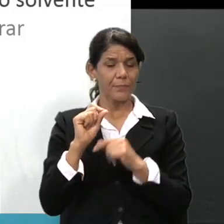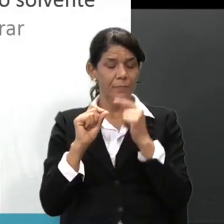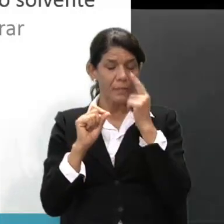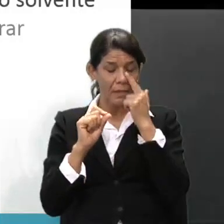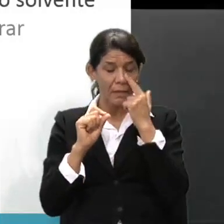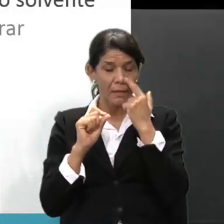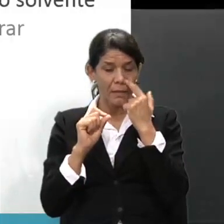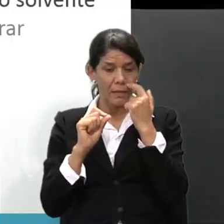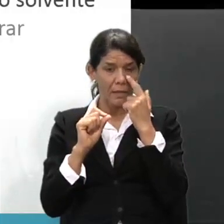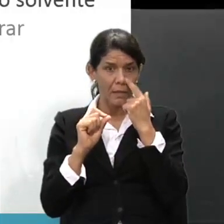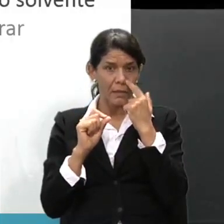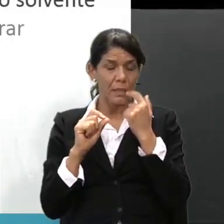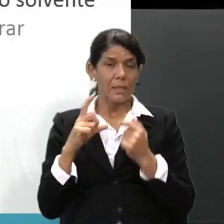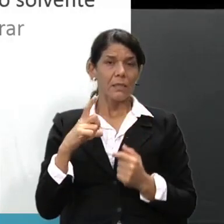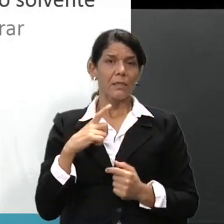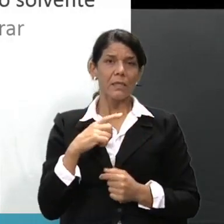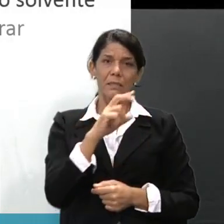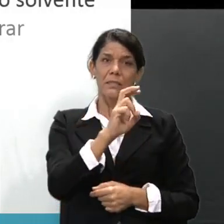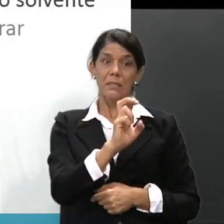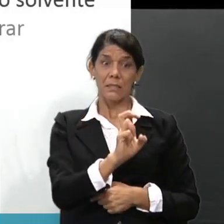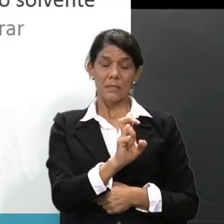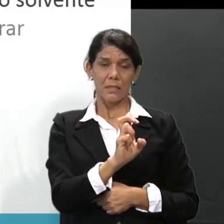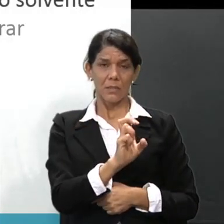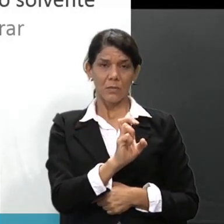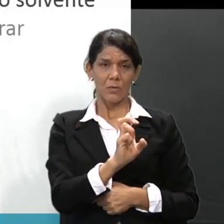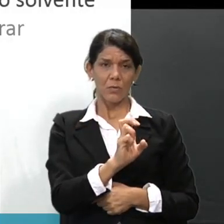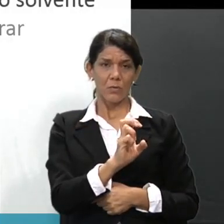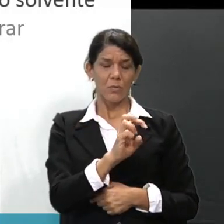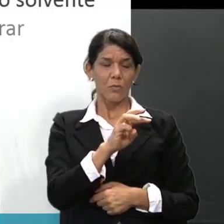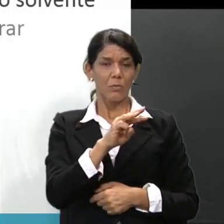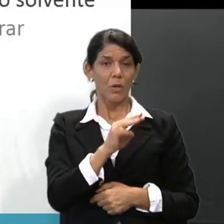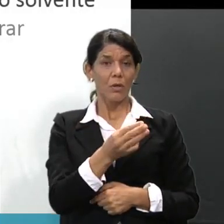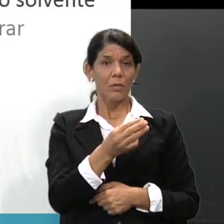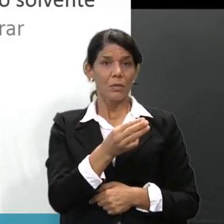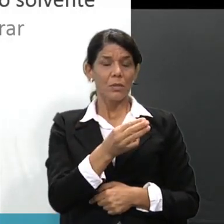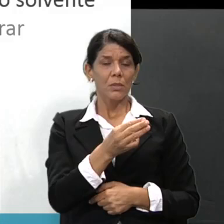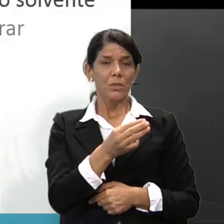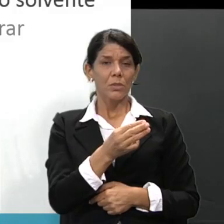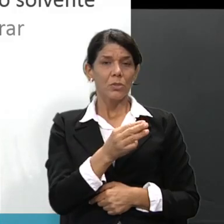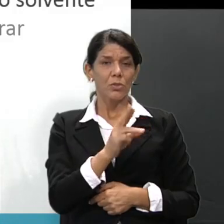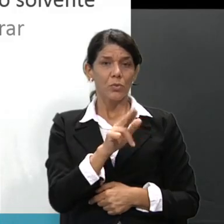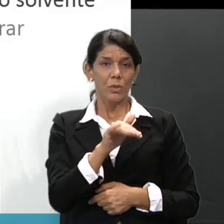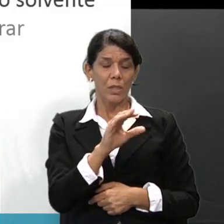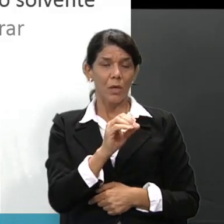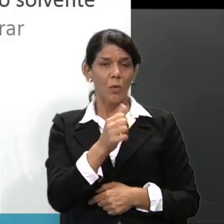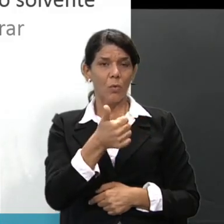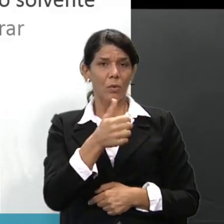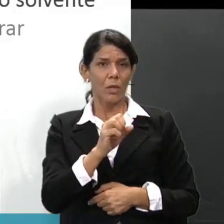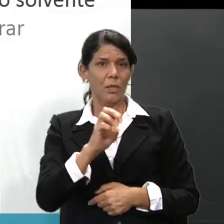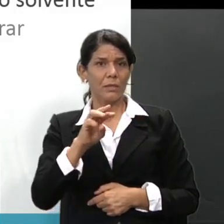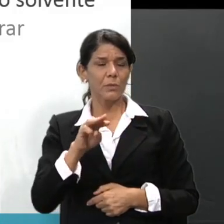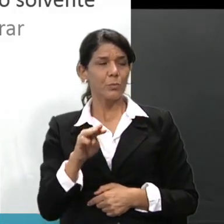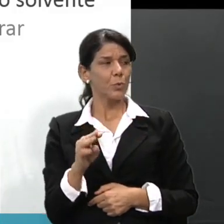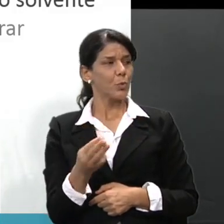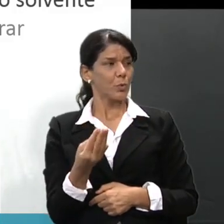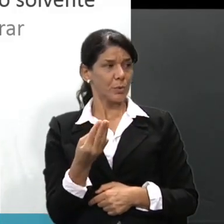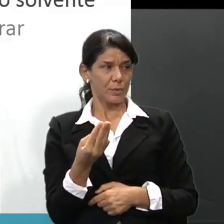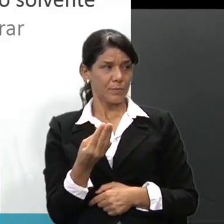de maneira a ter 5 milhões de unidades ou 10 milhões de